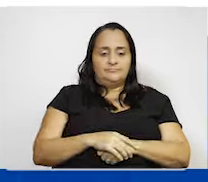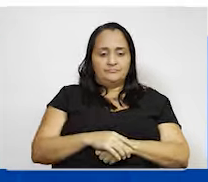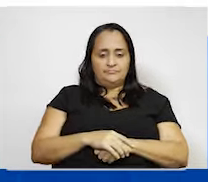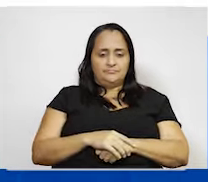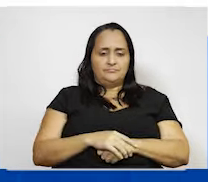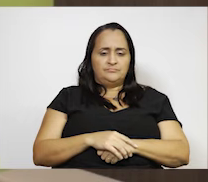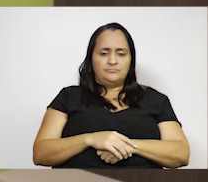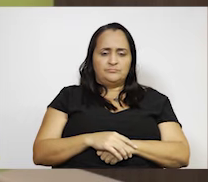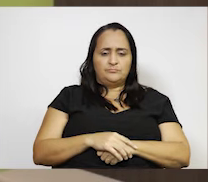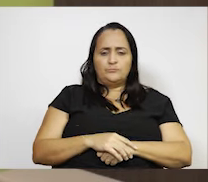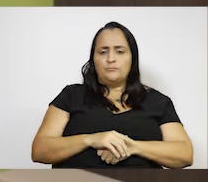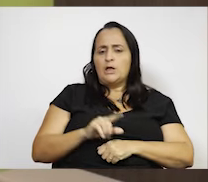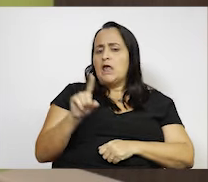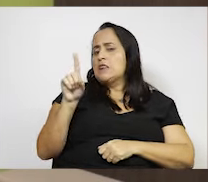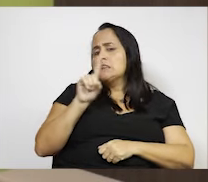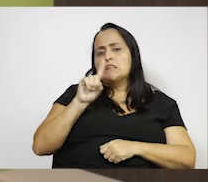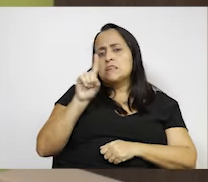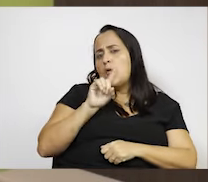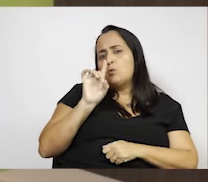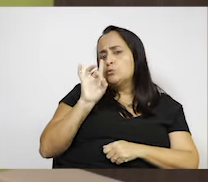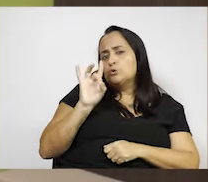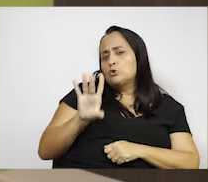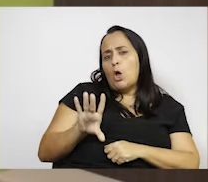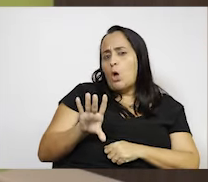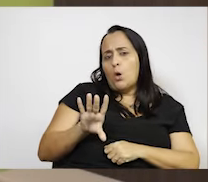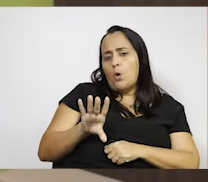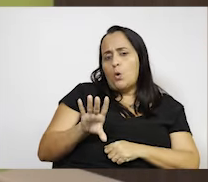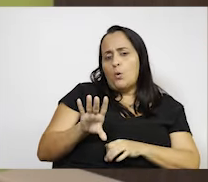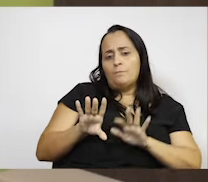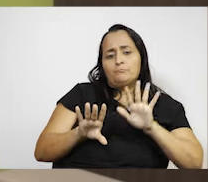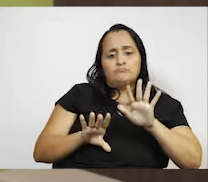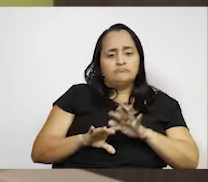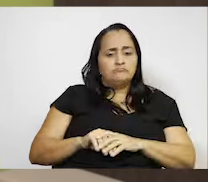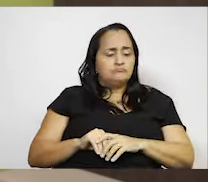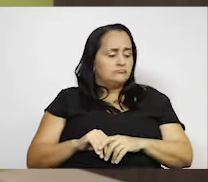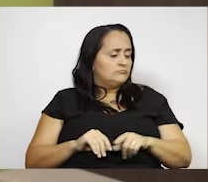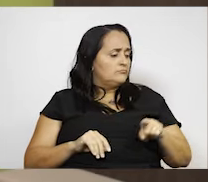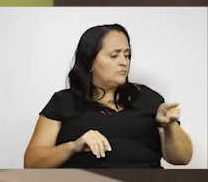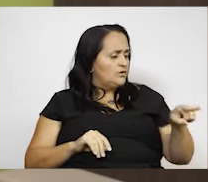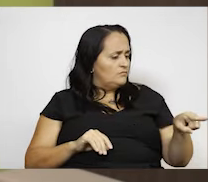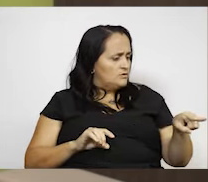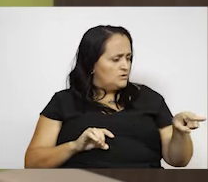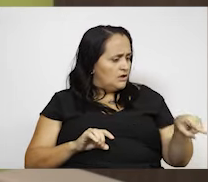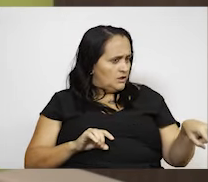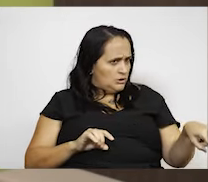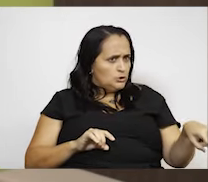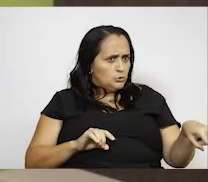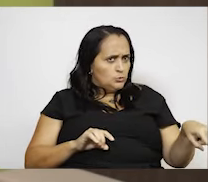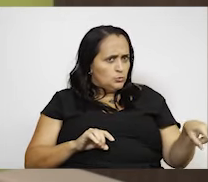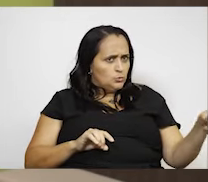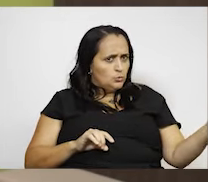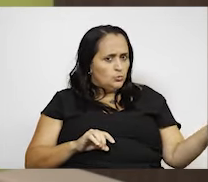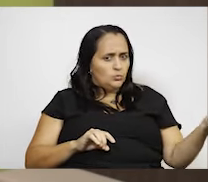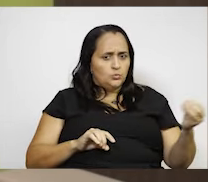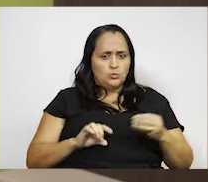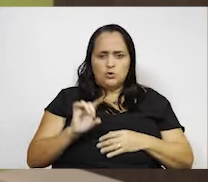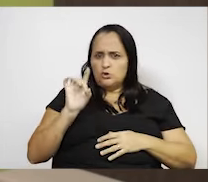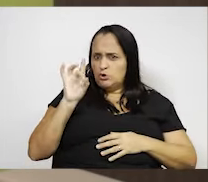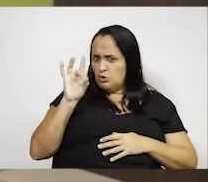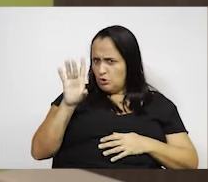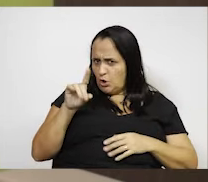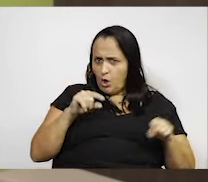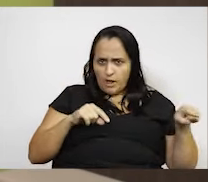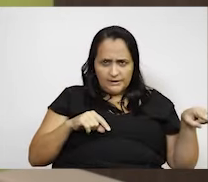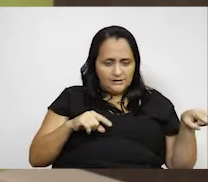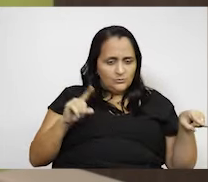só. Quando eu falo, você trouxe isso, aí você responde, não trouxe isso. Não